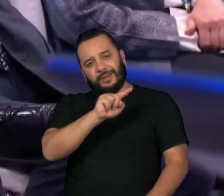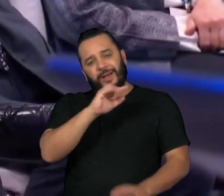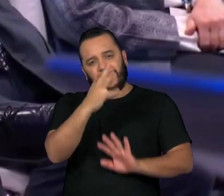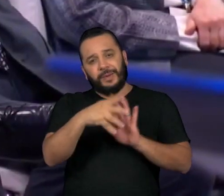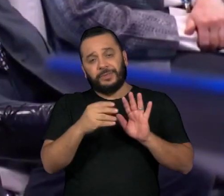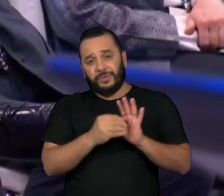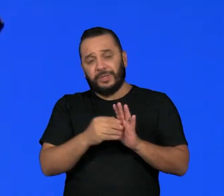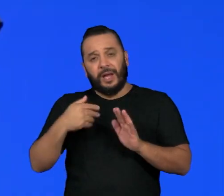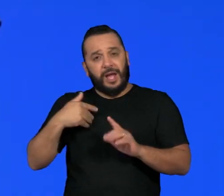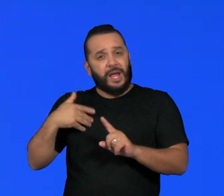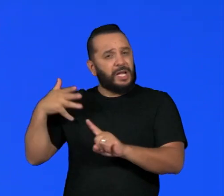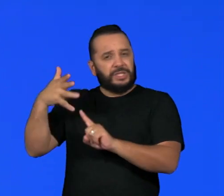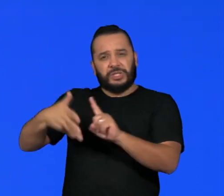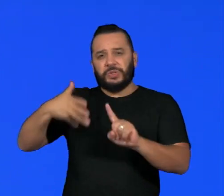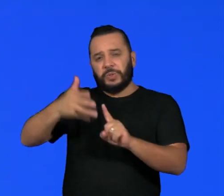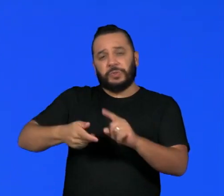ecoando.